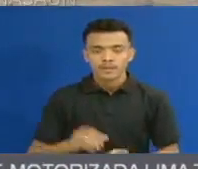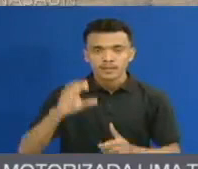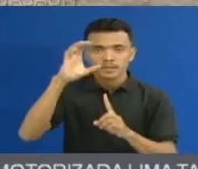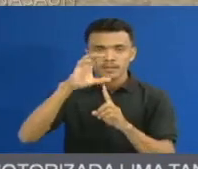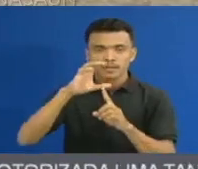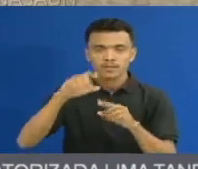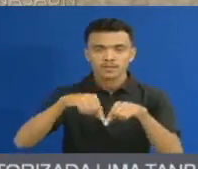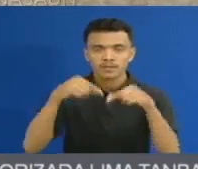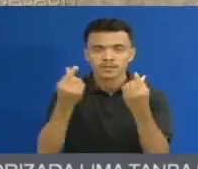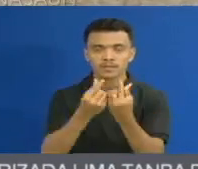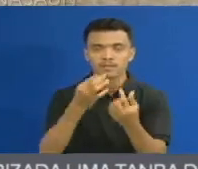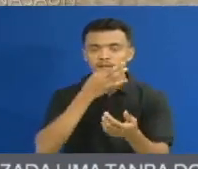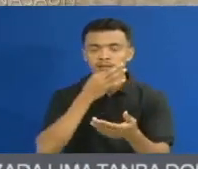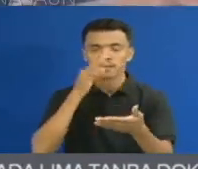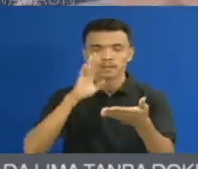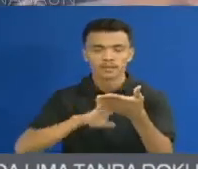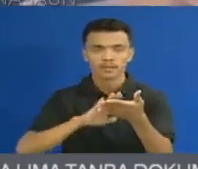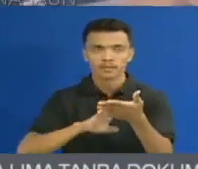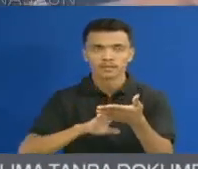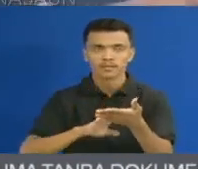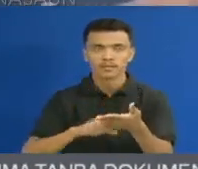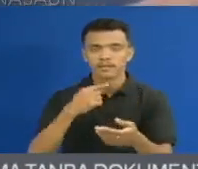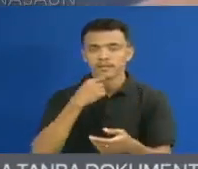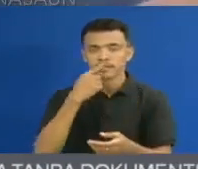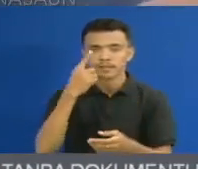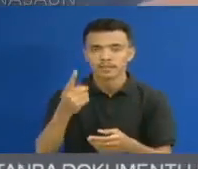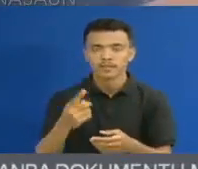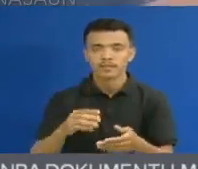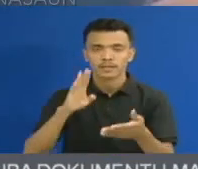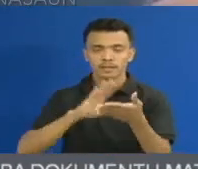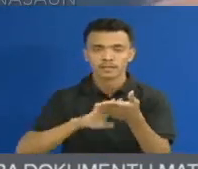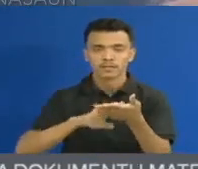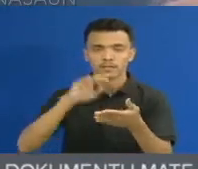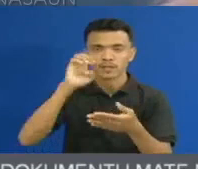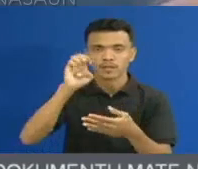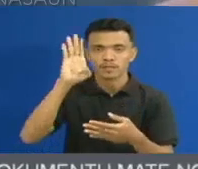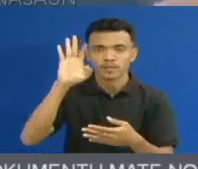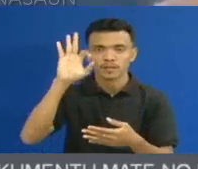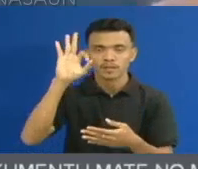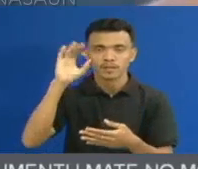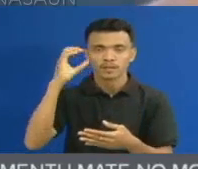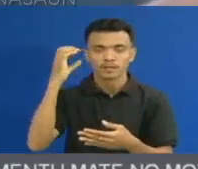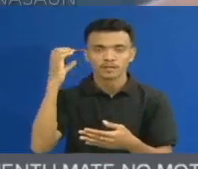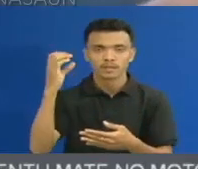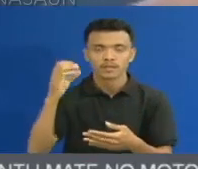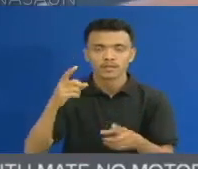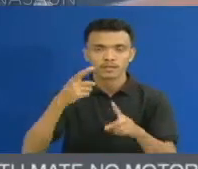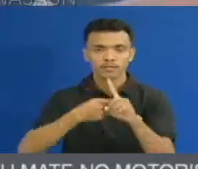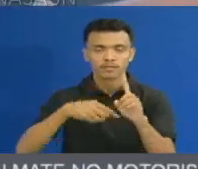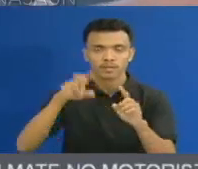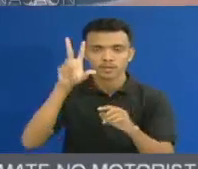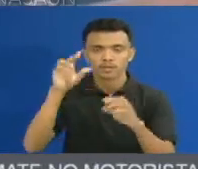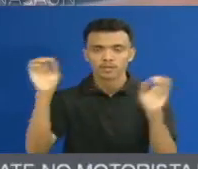Coordenadora equipa merenda escolar Lúcia Pinheiro da Roca Hateten, ensino básico central de licencia durante